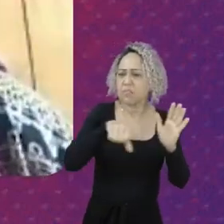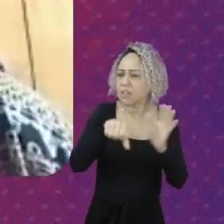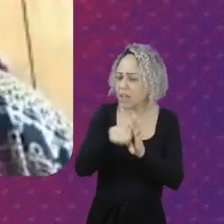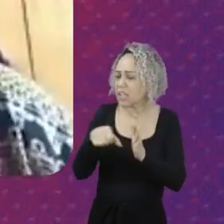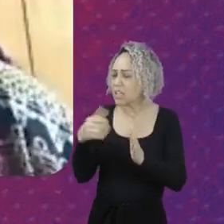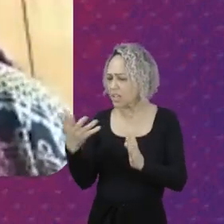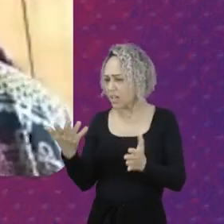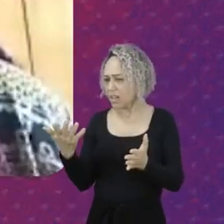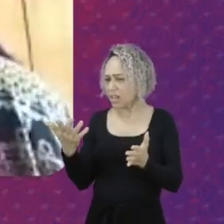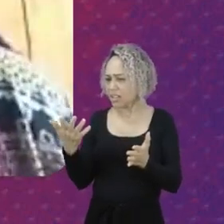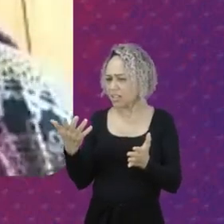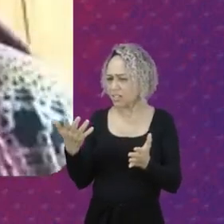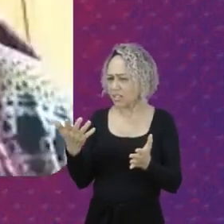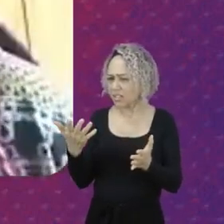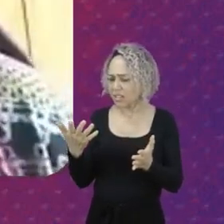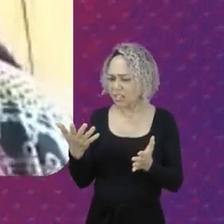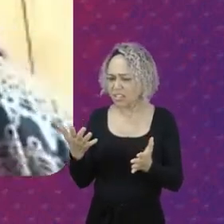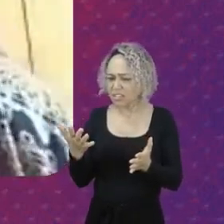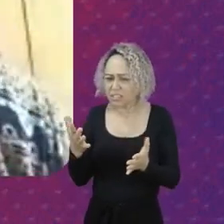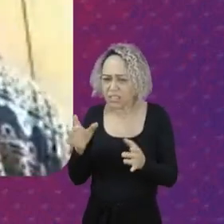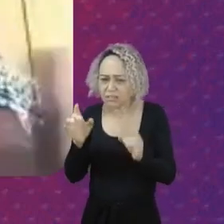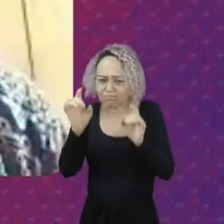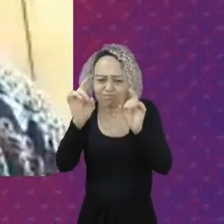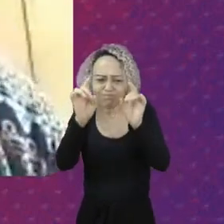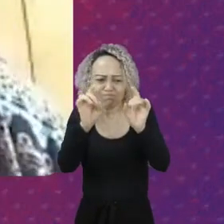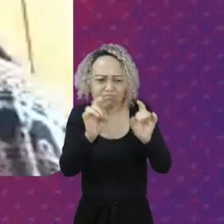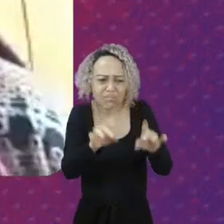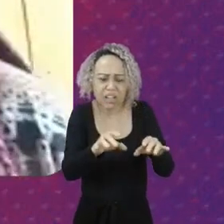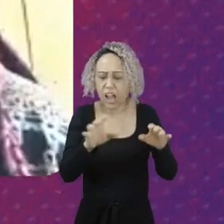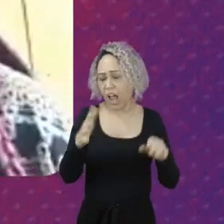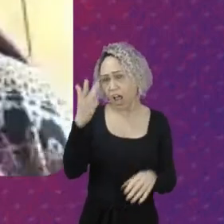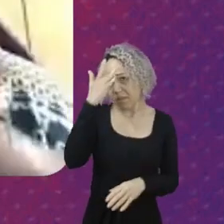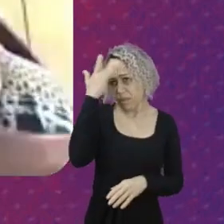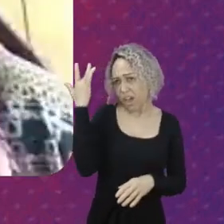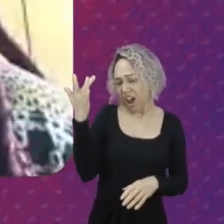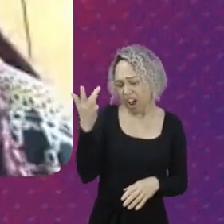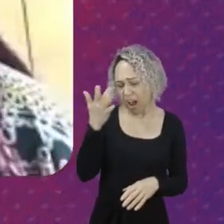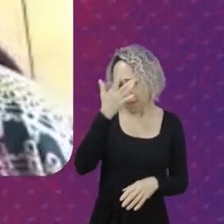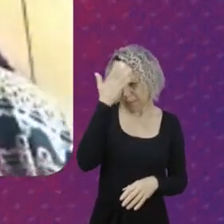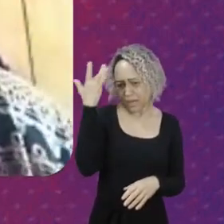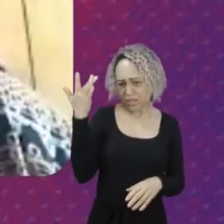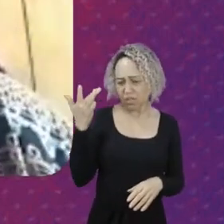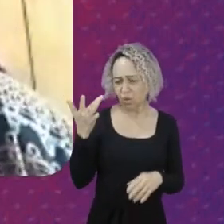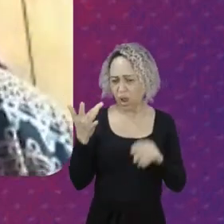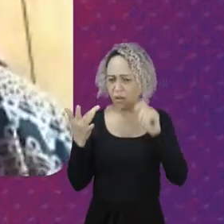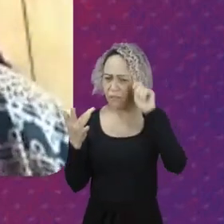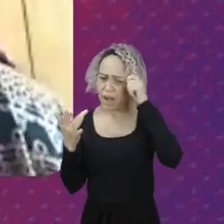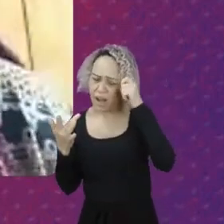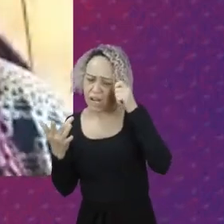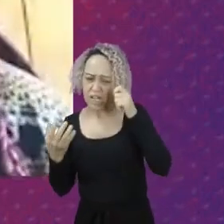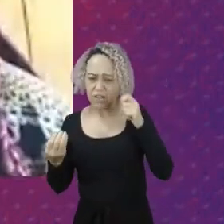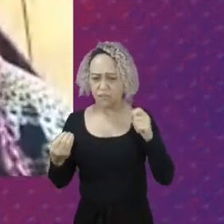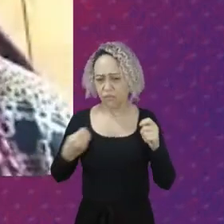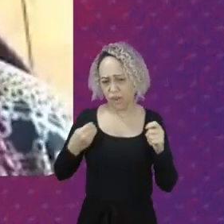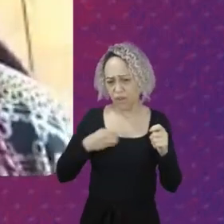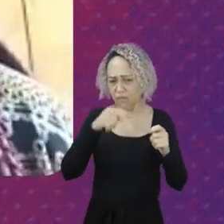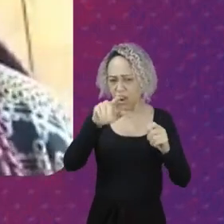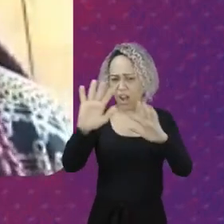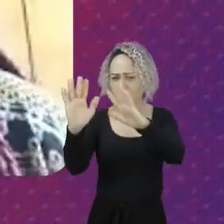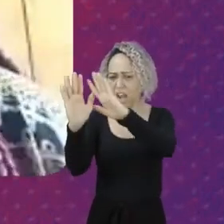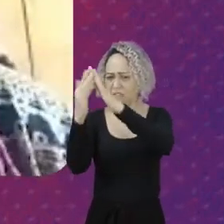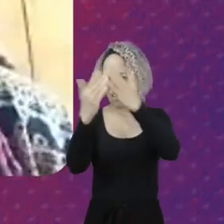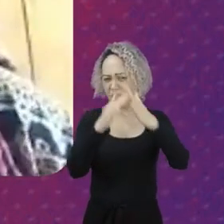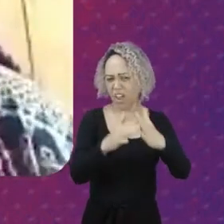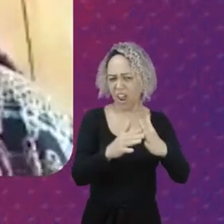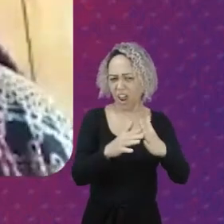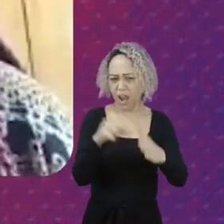e da indolência, ou seja, quem mora ali é preguiçoso, só quer saber de